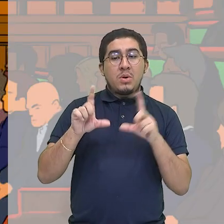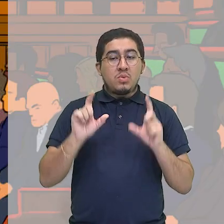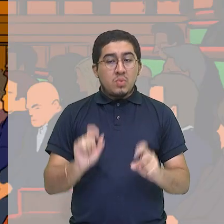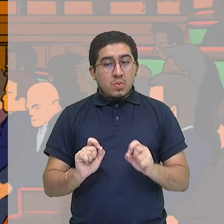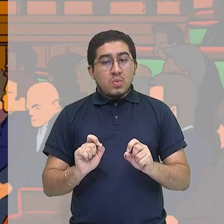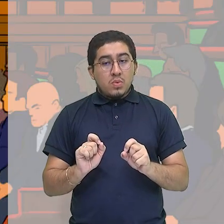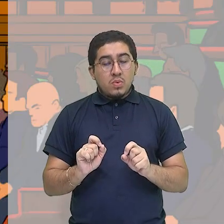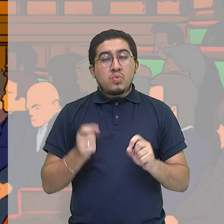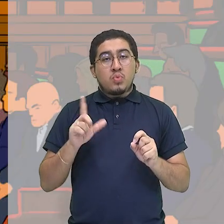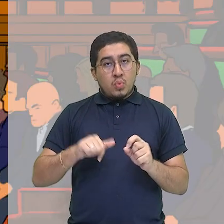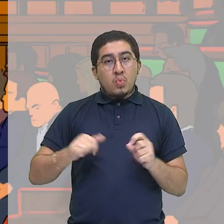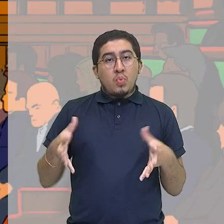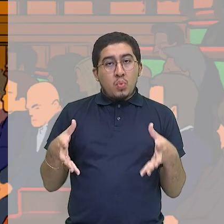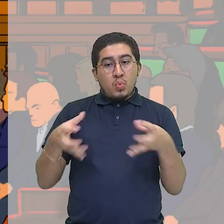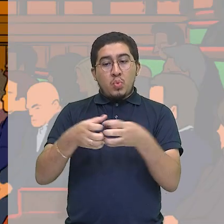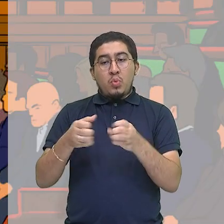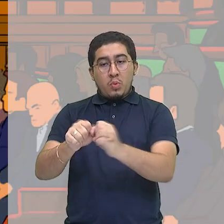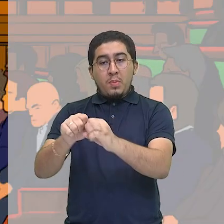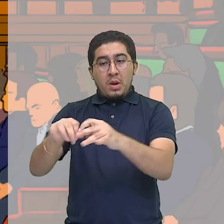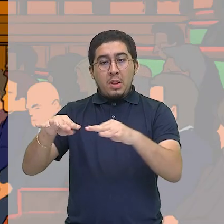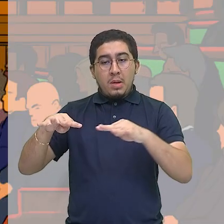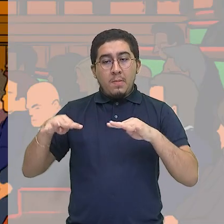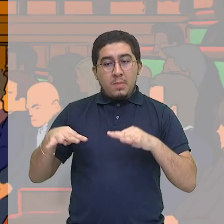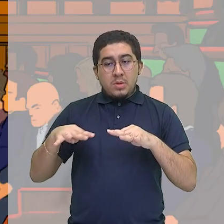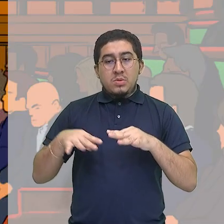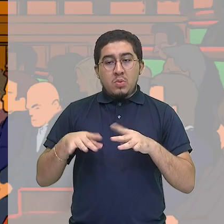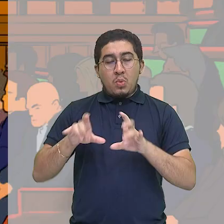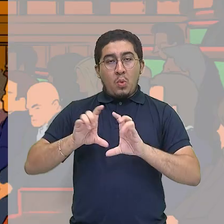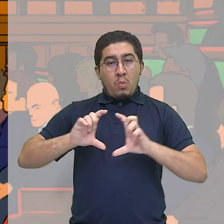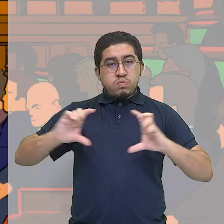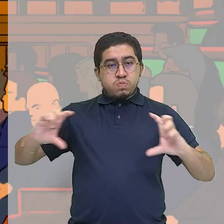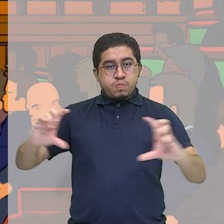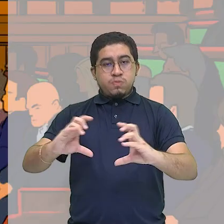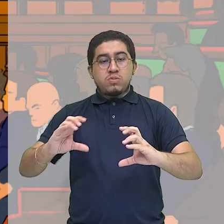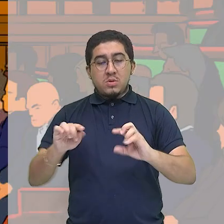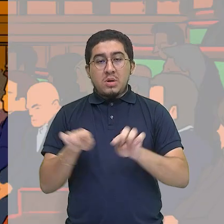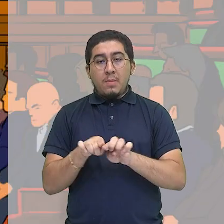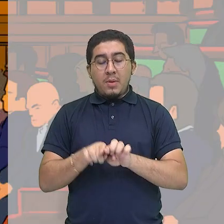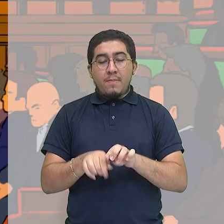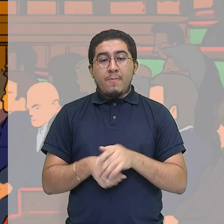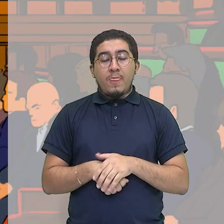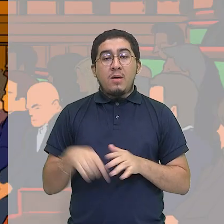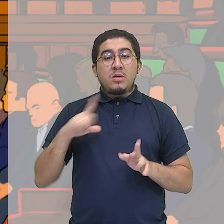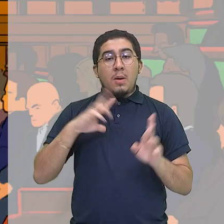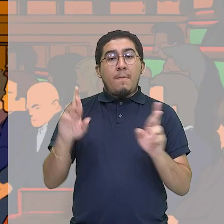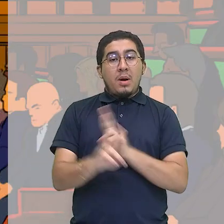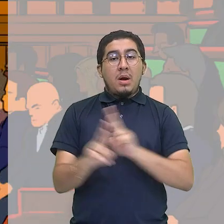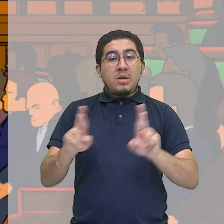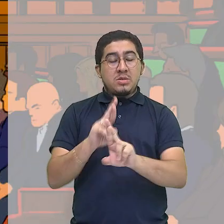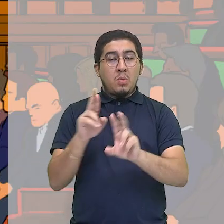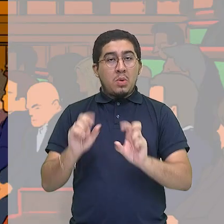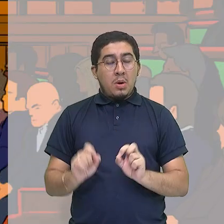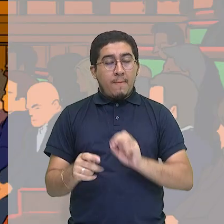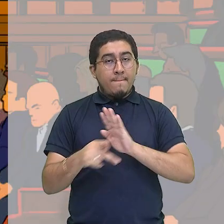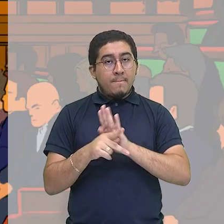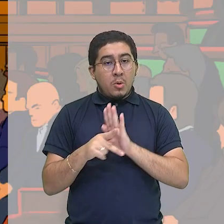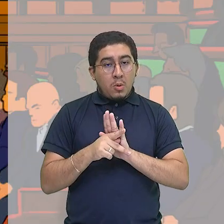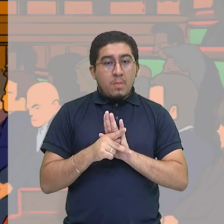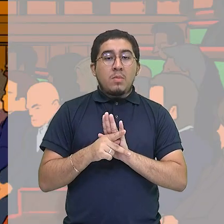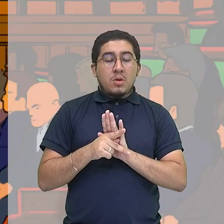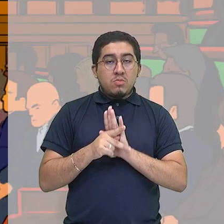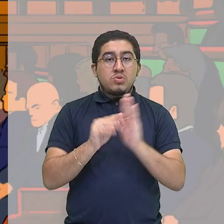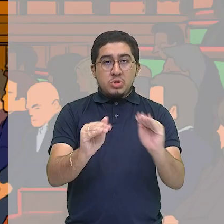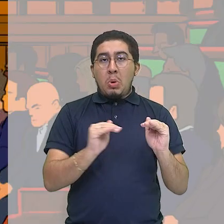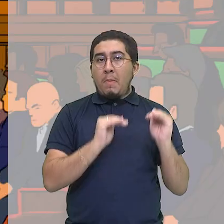do parlamento. E aí existe uma relação desse parlamentarismo com a soberania. Ok, nós